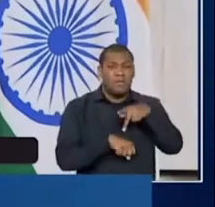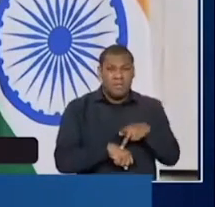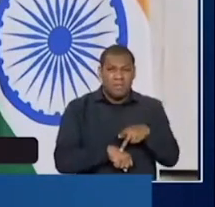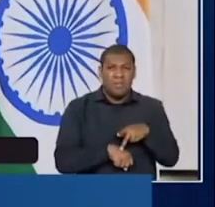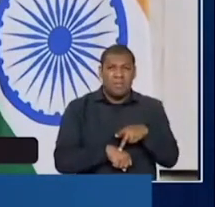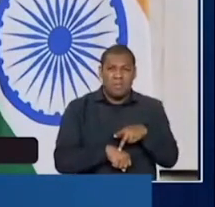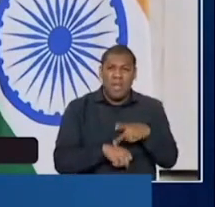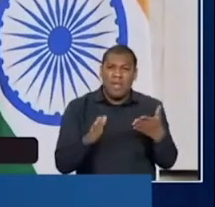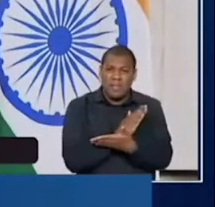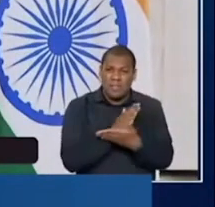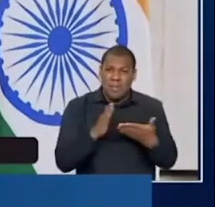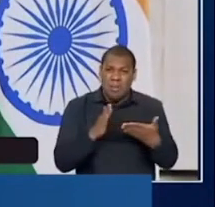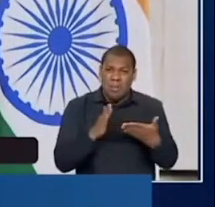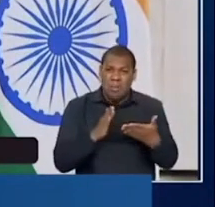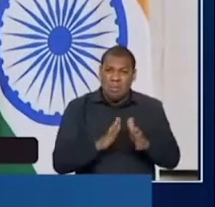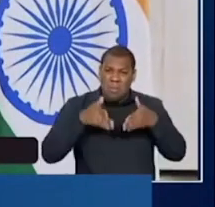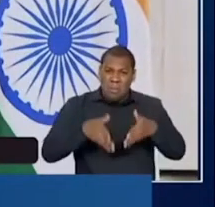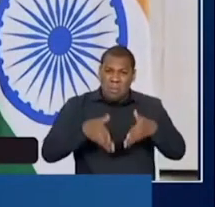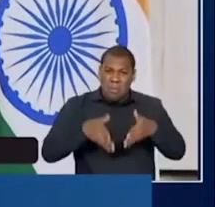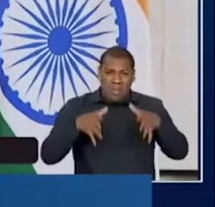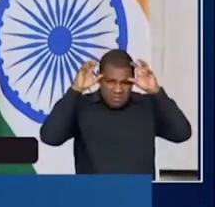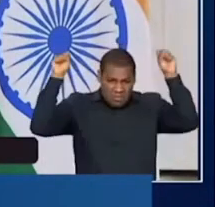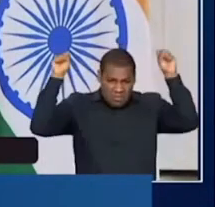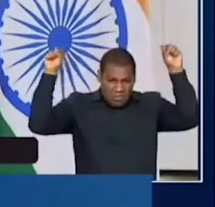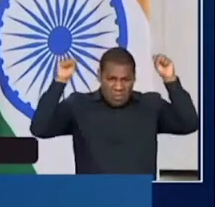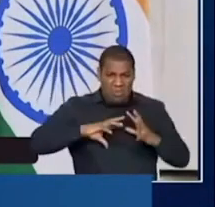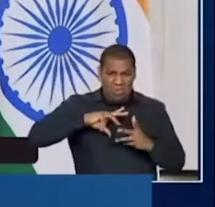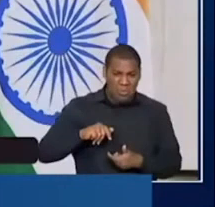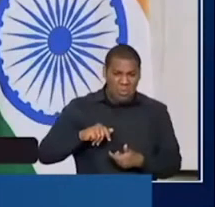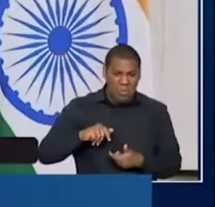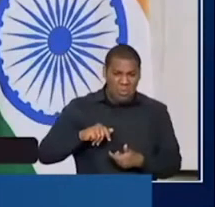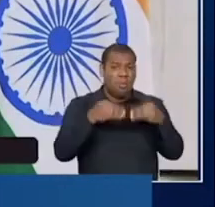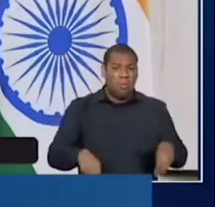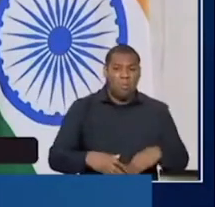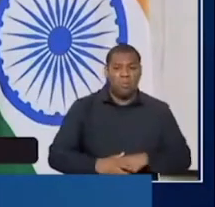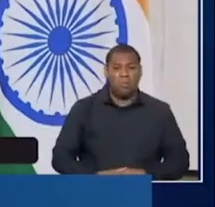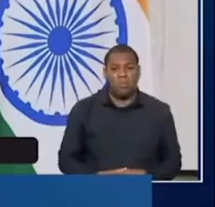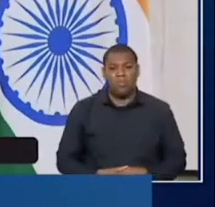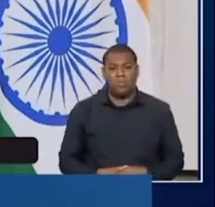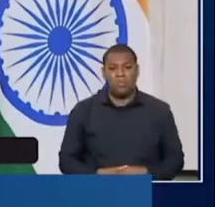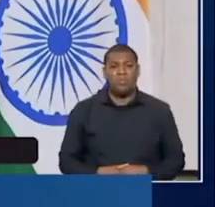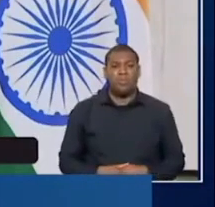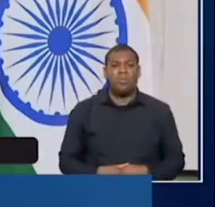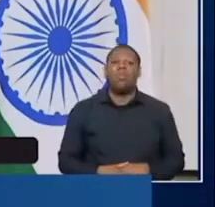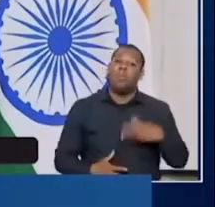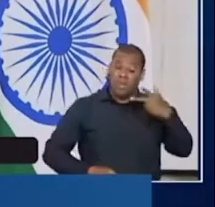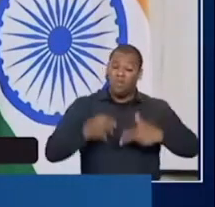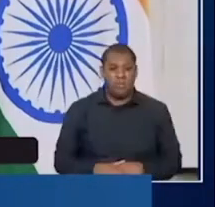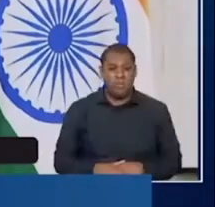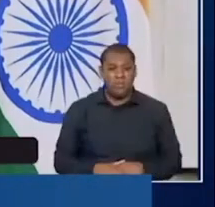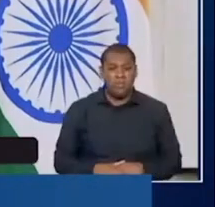aí que essa decisão, essa investigação e depois a decisão de indiciar o Putin no tribunal seria uma decisão